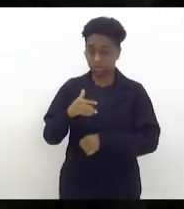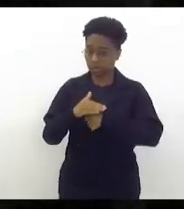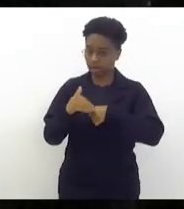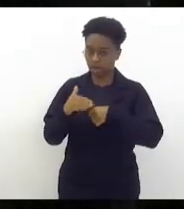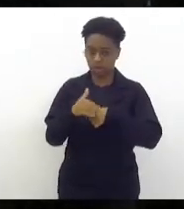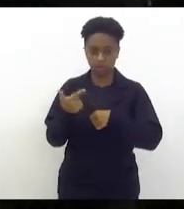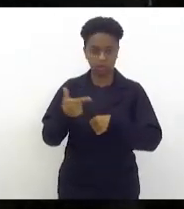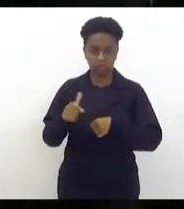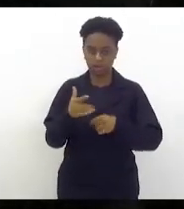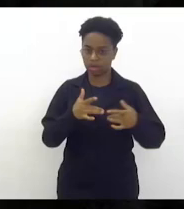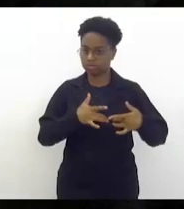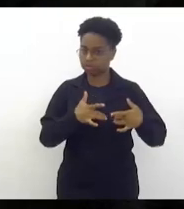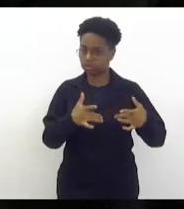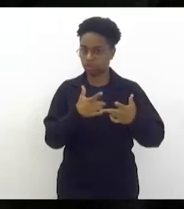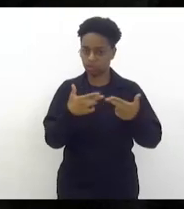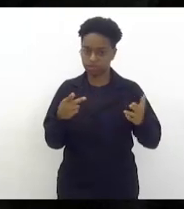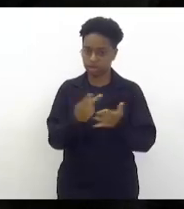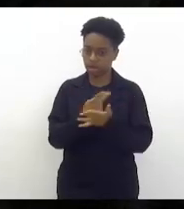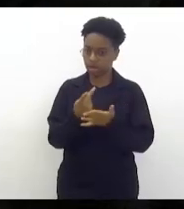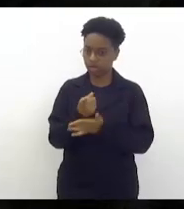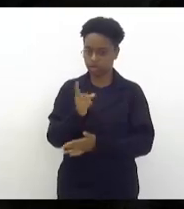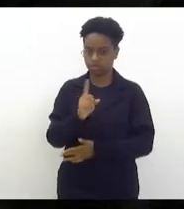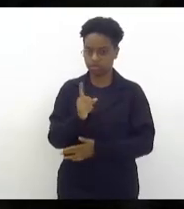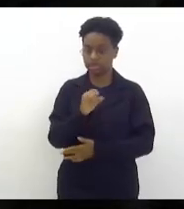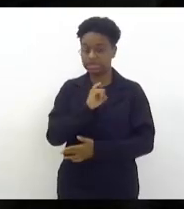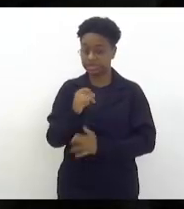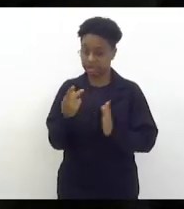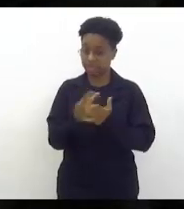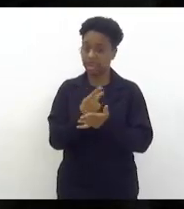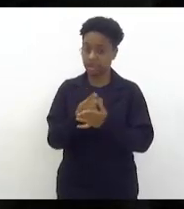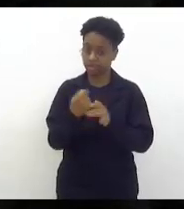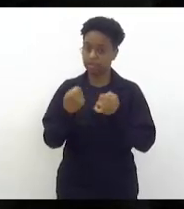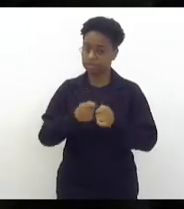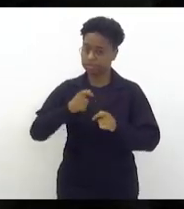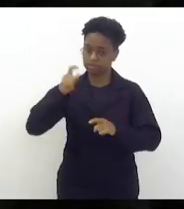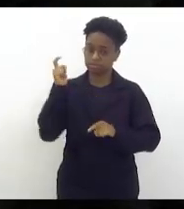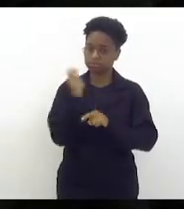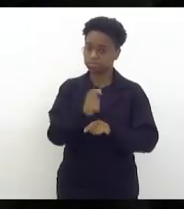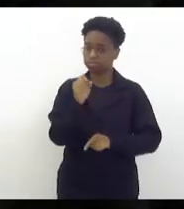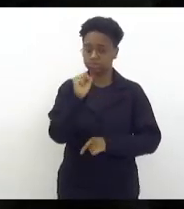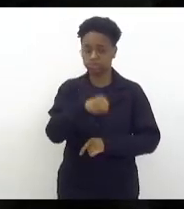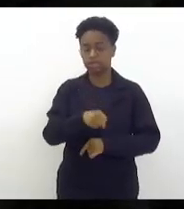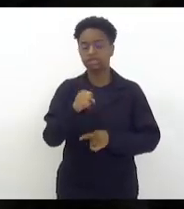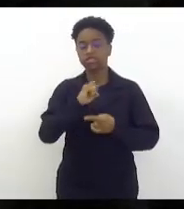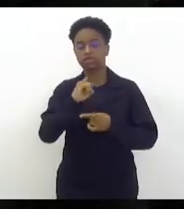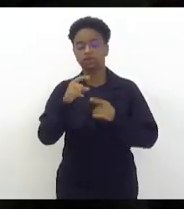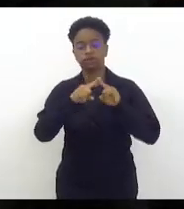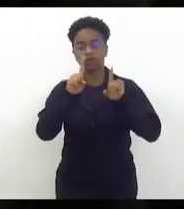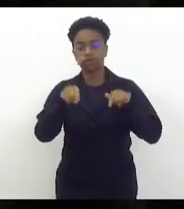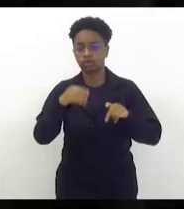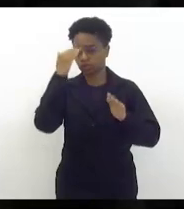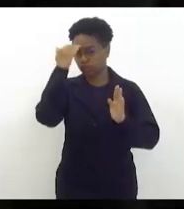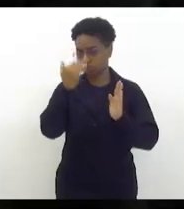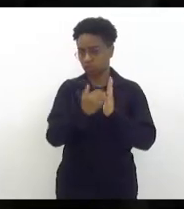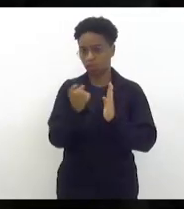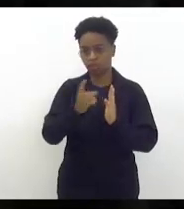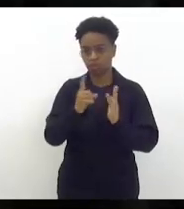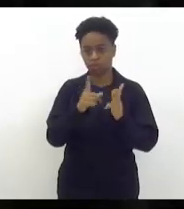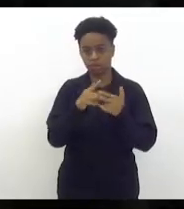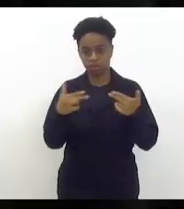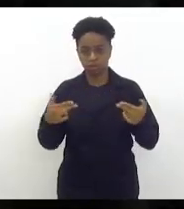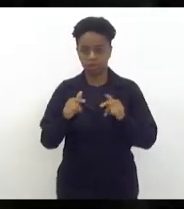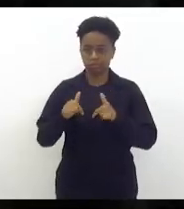e complacência com o que está errado, não. O que está errado é brutalidade. O servidor que se nega a cumprir ordem e fazer o que tem que